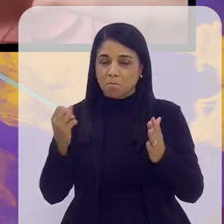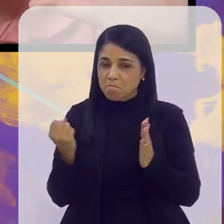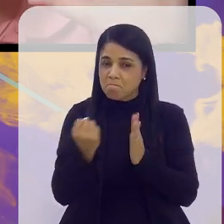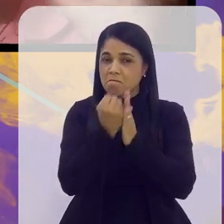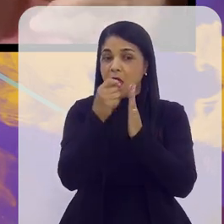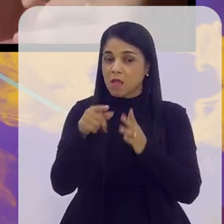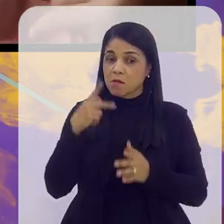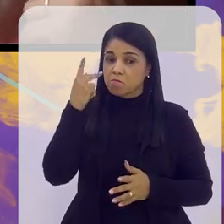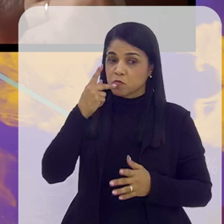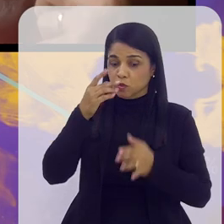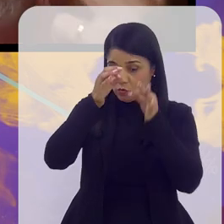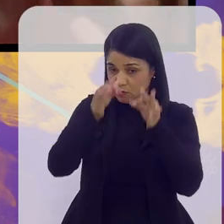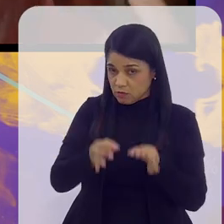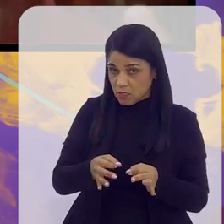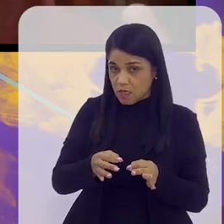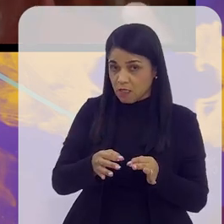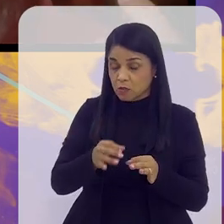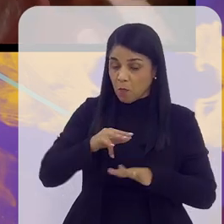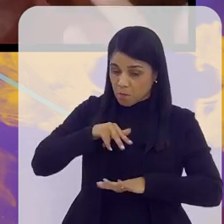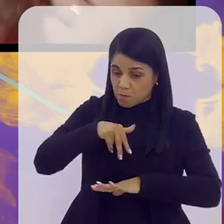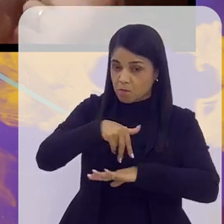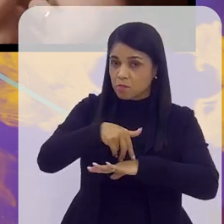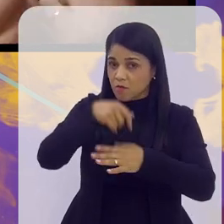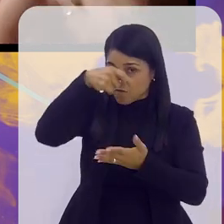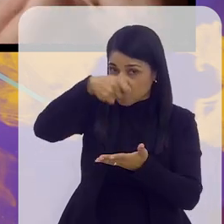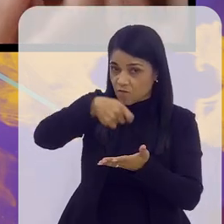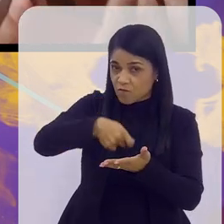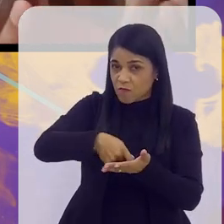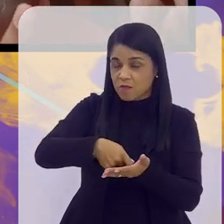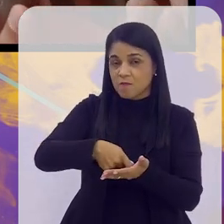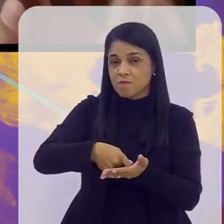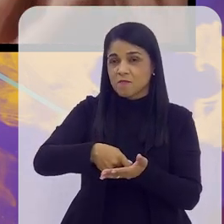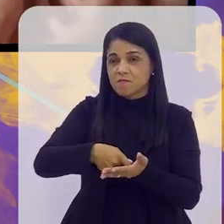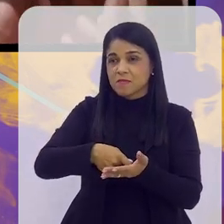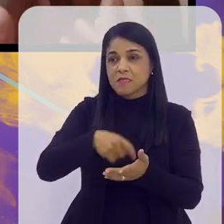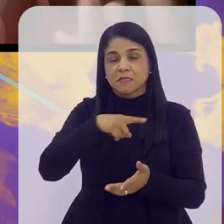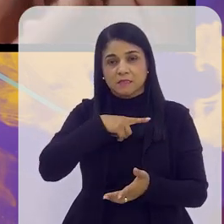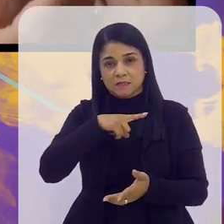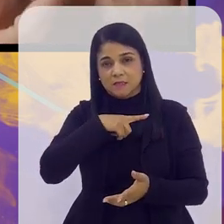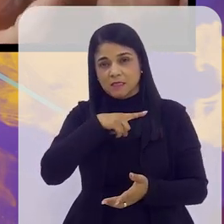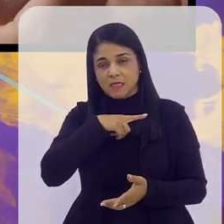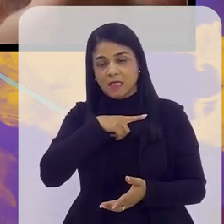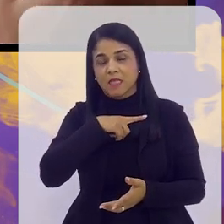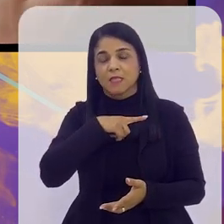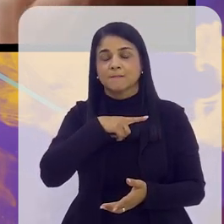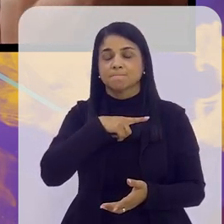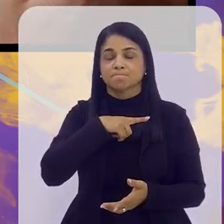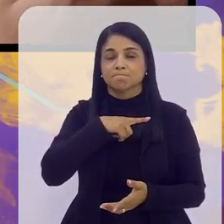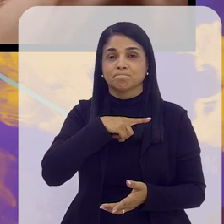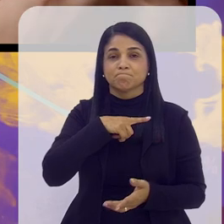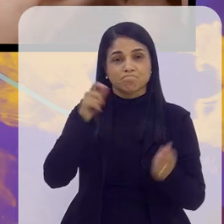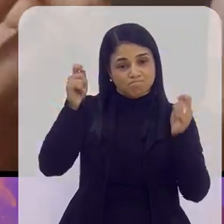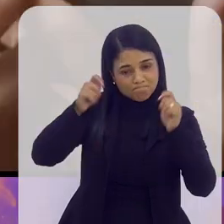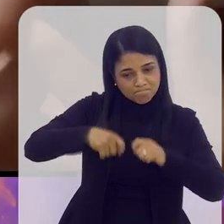que é um cara politicamente correto, é um cara de posicionamento firme, fixo, é um cara que tem